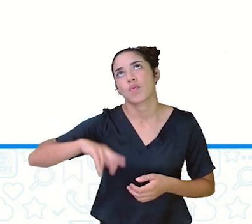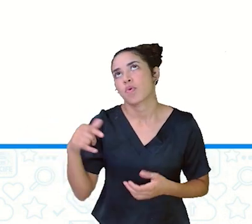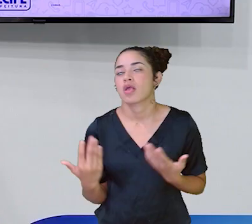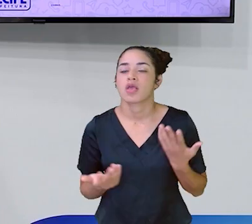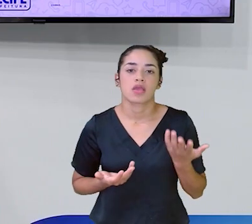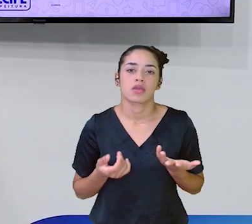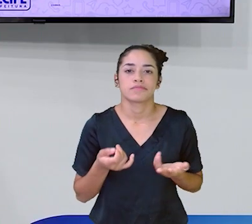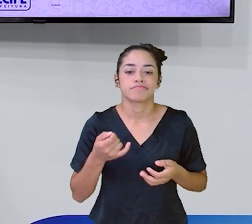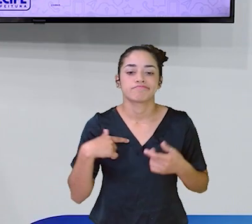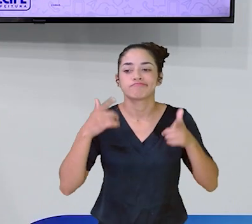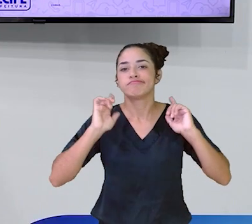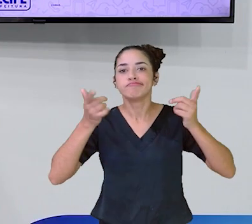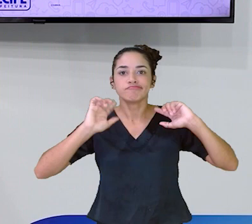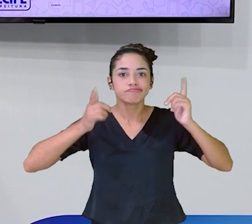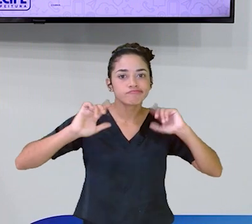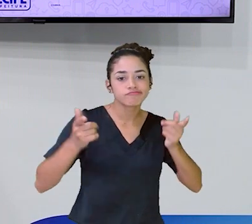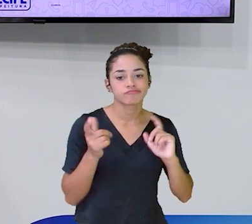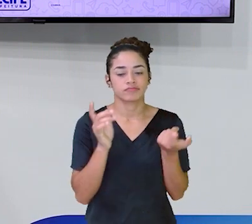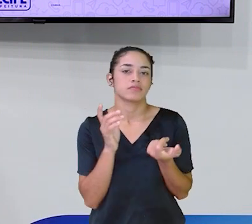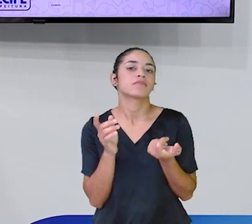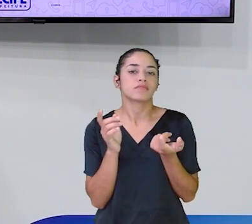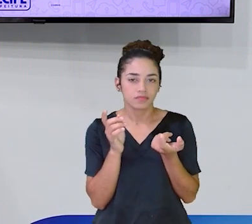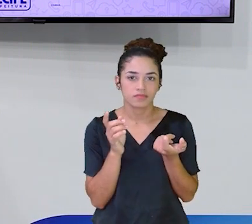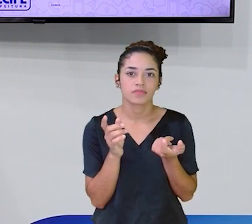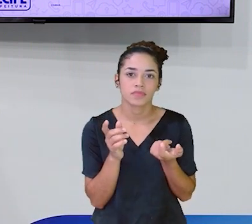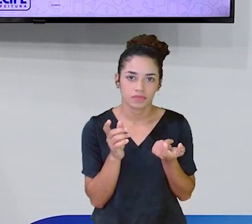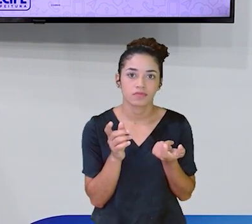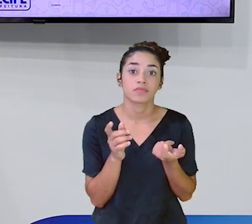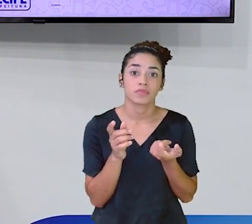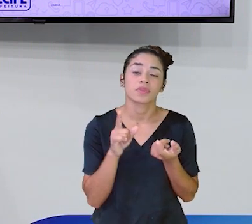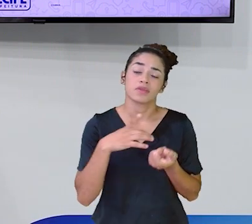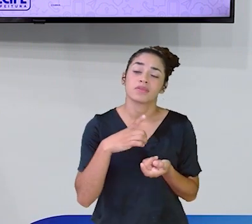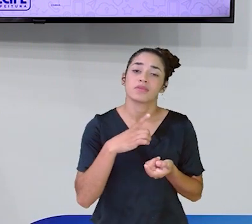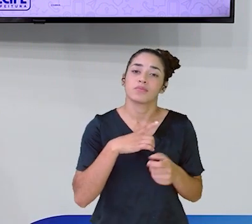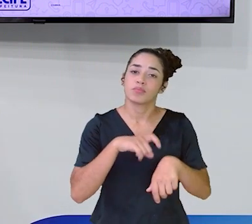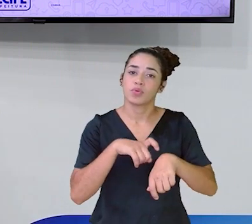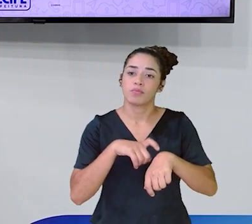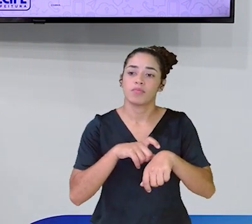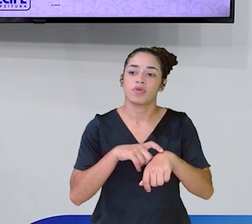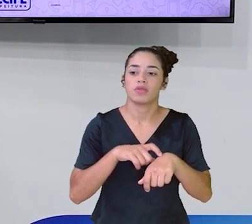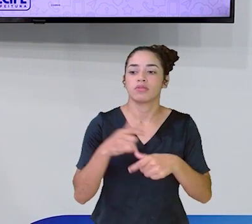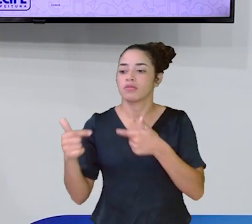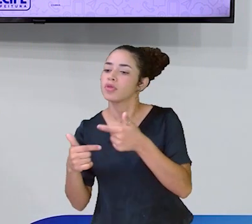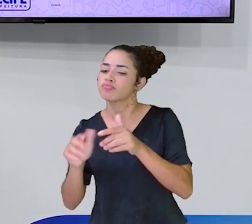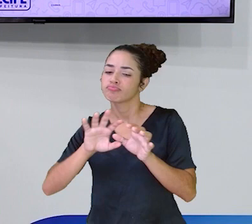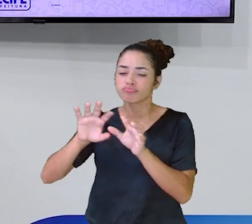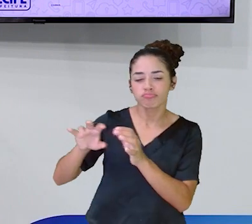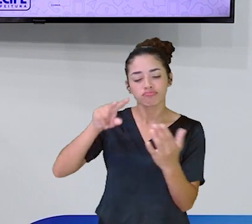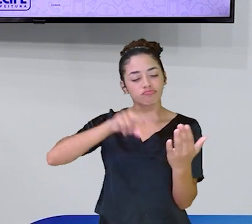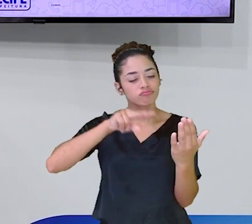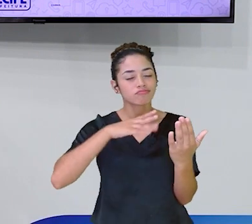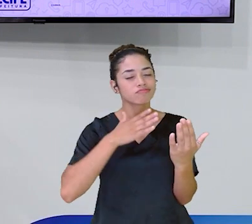para lhe divertir, para lhe distrair do seu momento. E tem aí através do seu cotidiano, para você